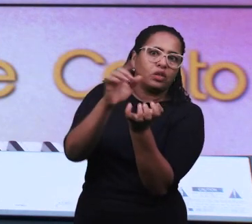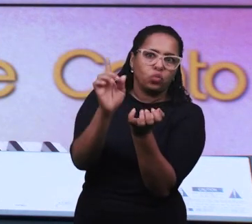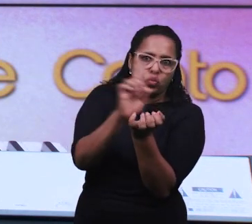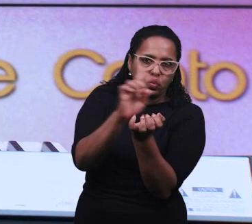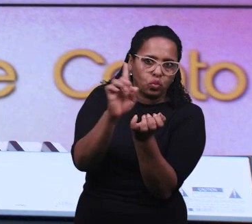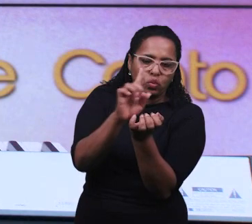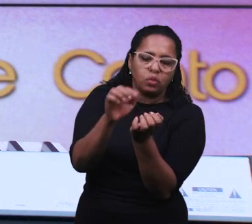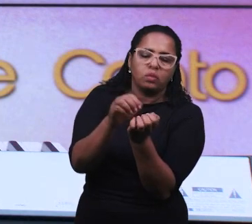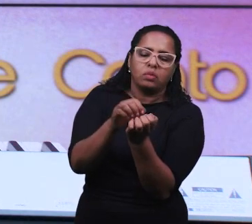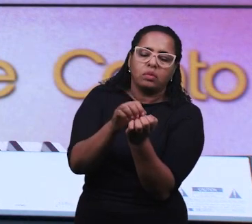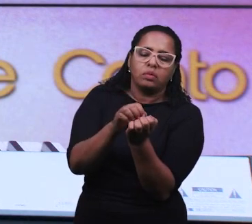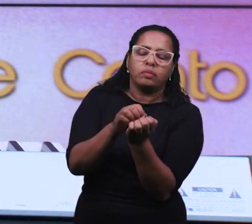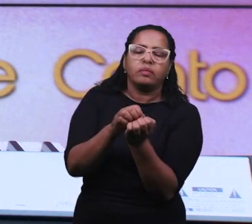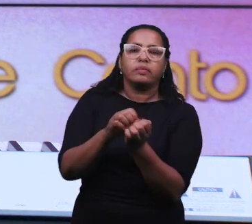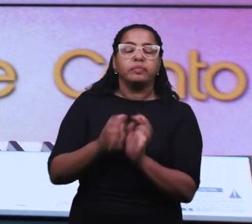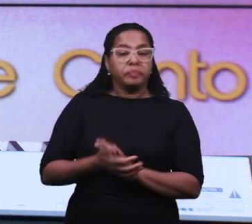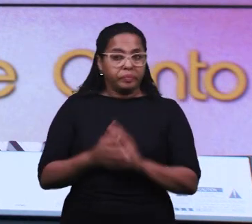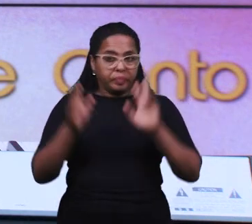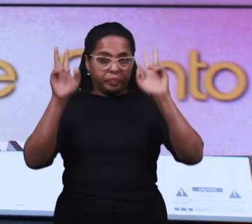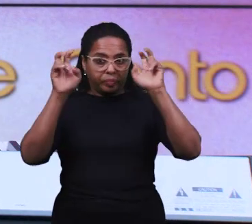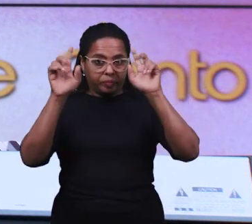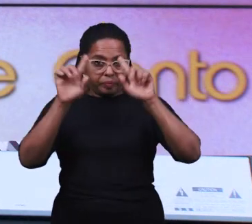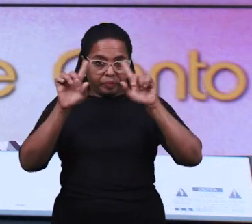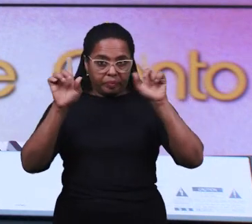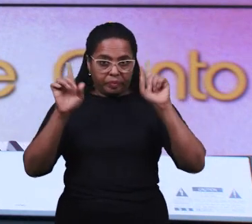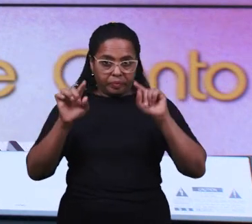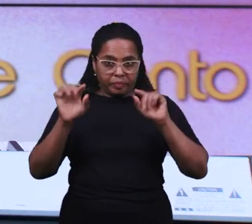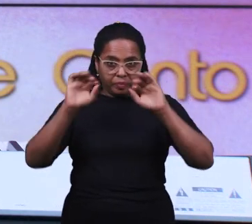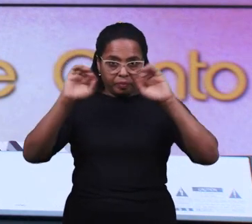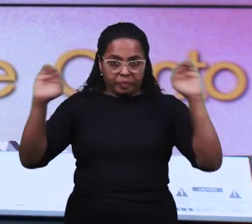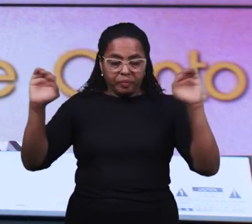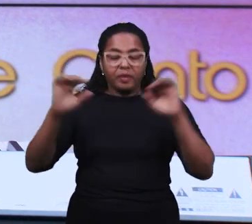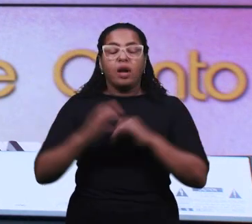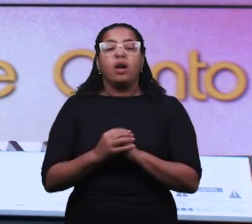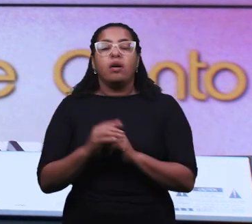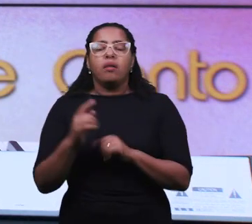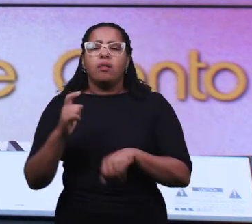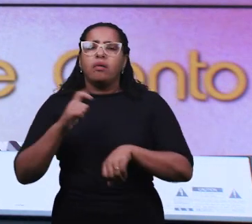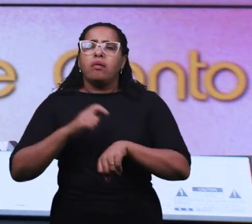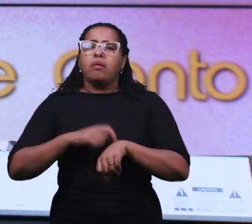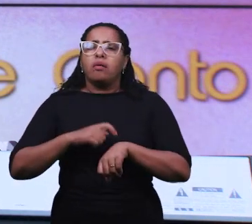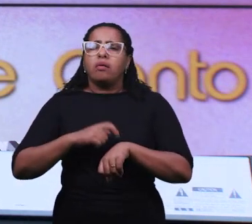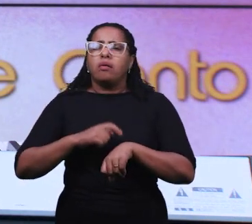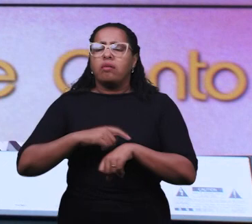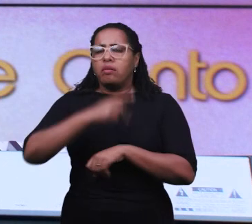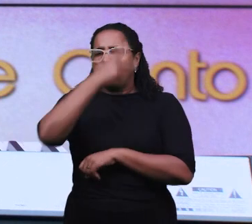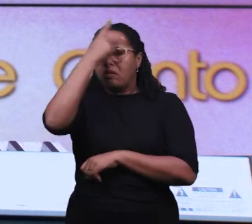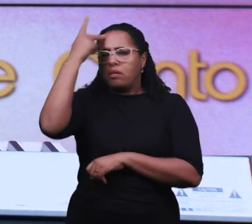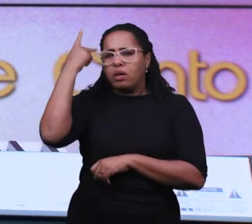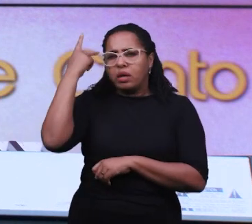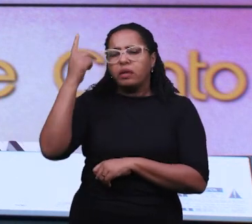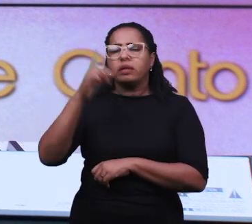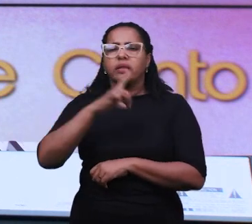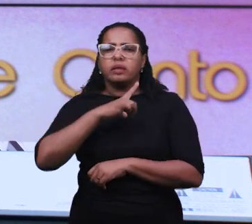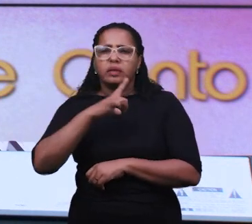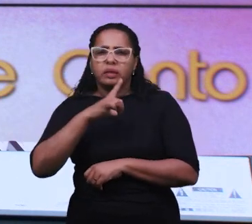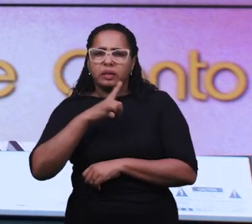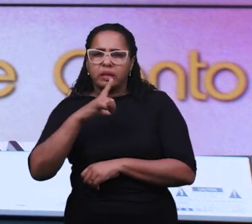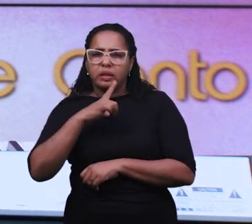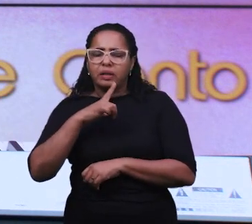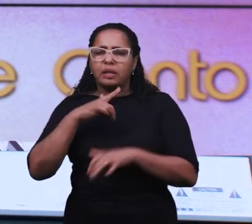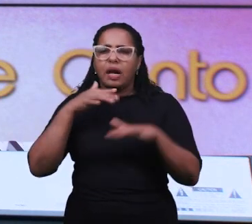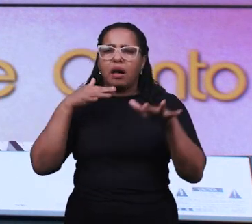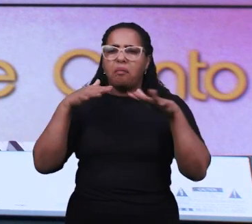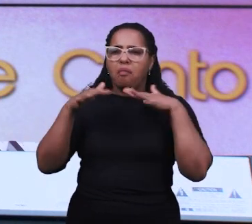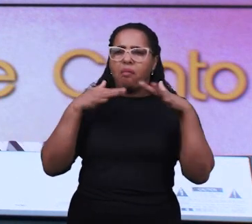movimentação. Vamos abrir um parêntese aqui. Quando nós temos uma pessoa que tem